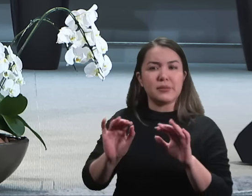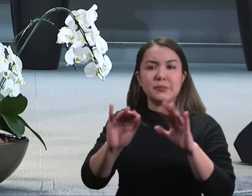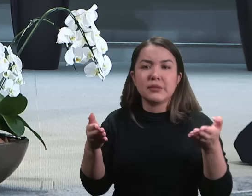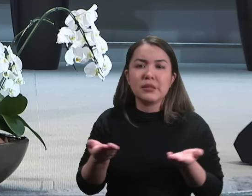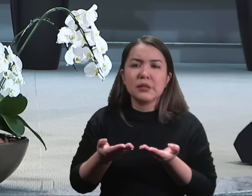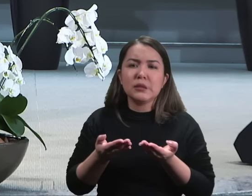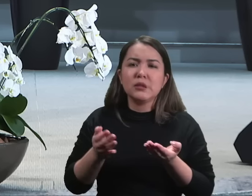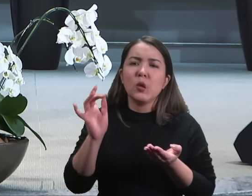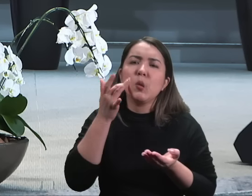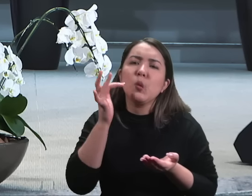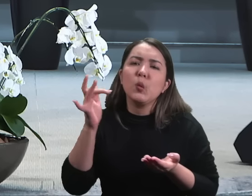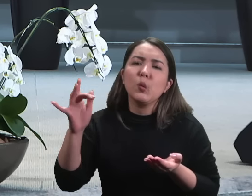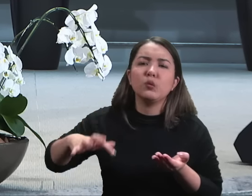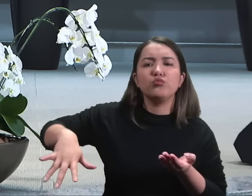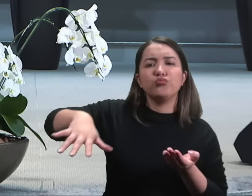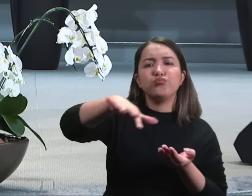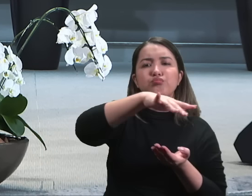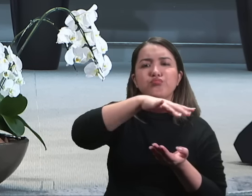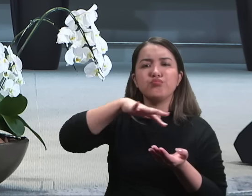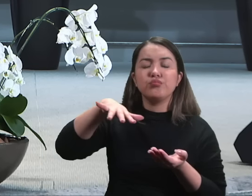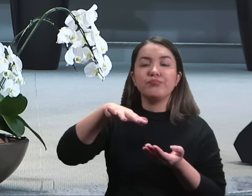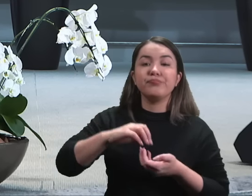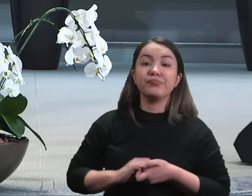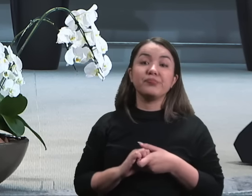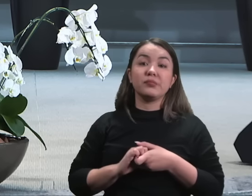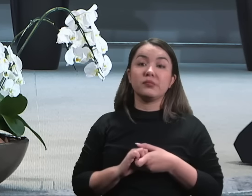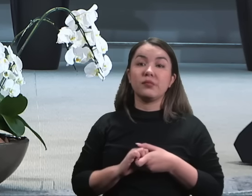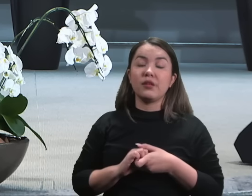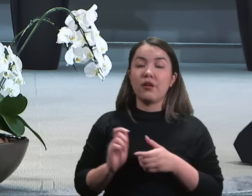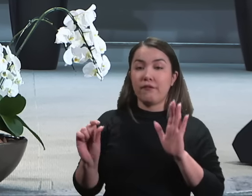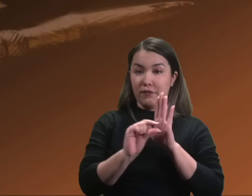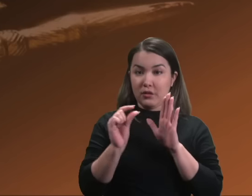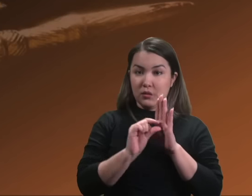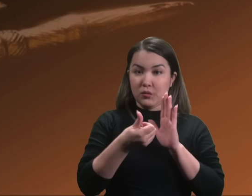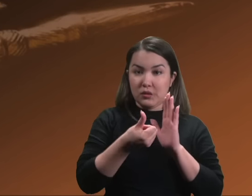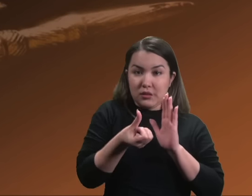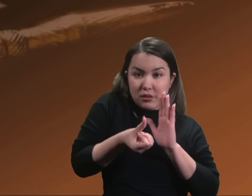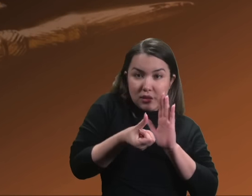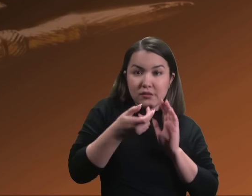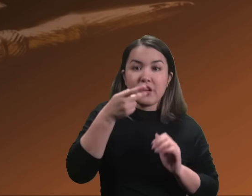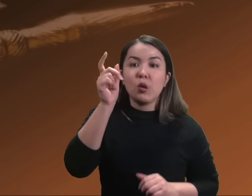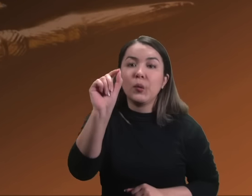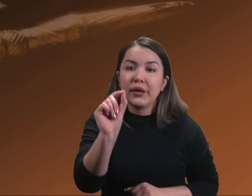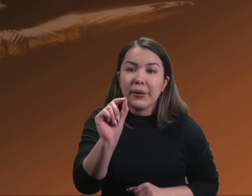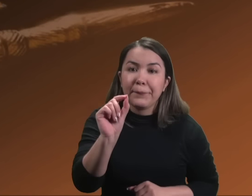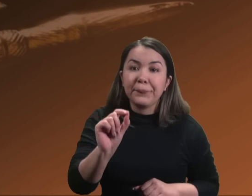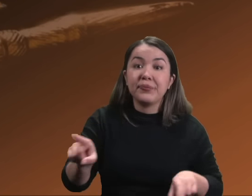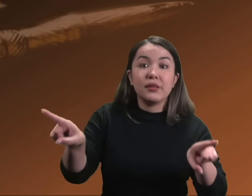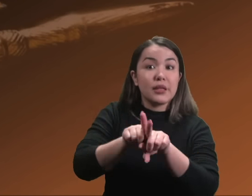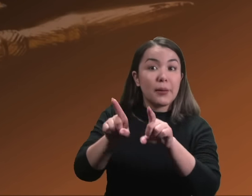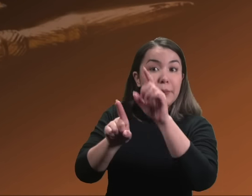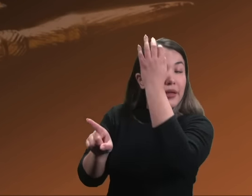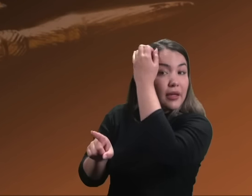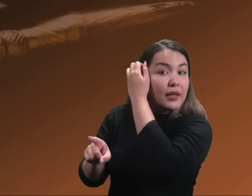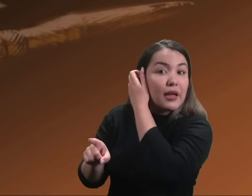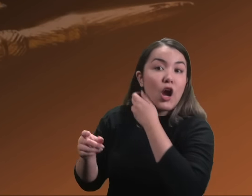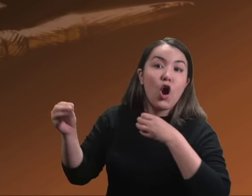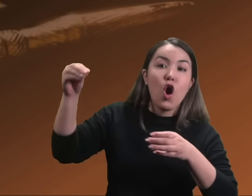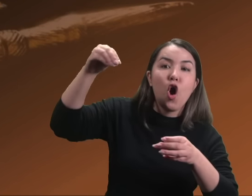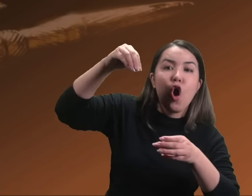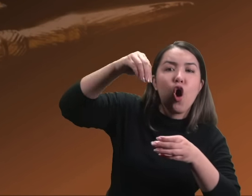revestida de ouro certo e Versículo 16 diz e porás na